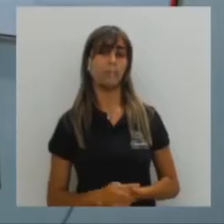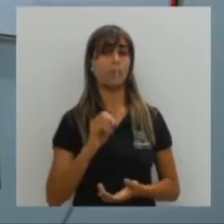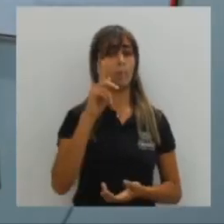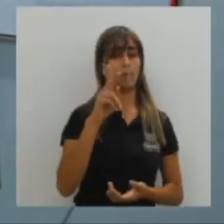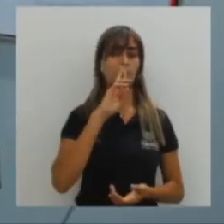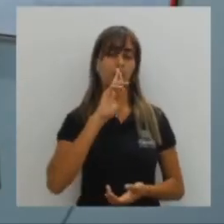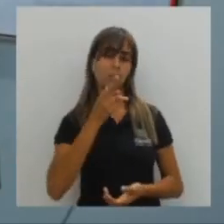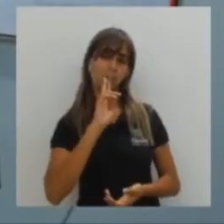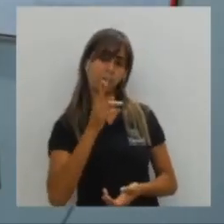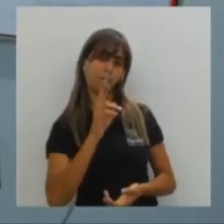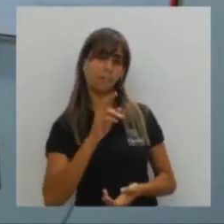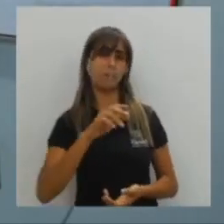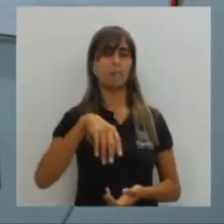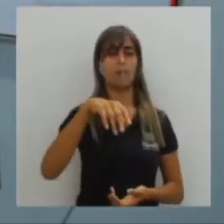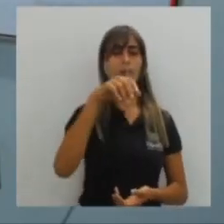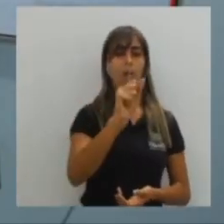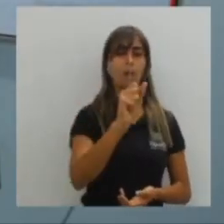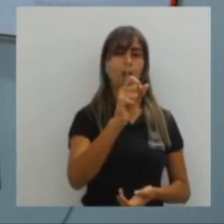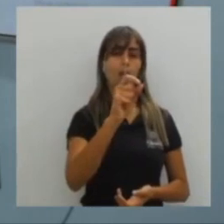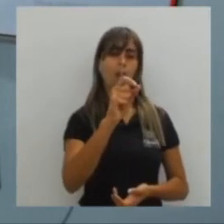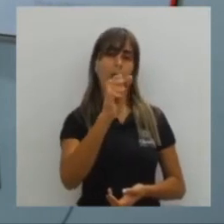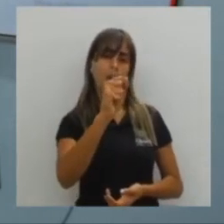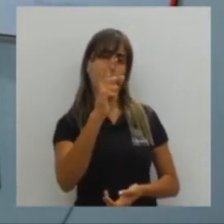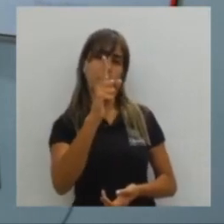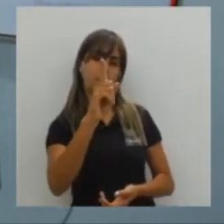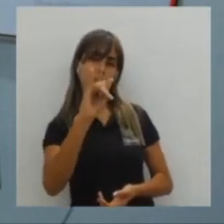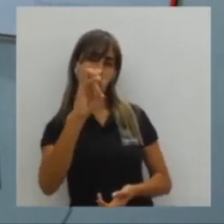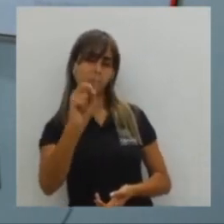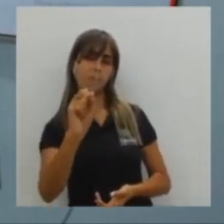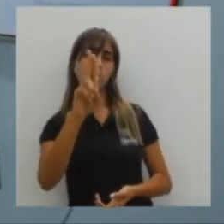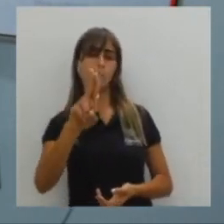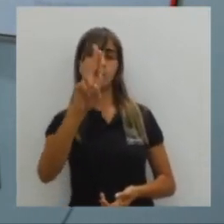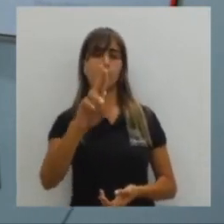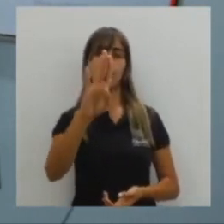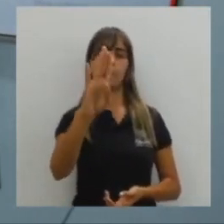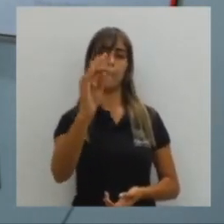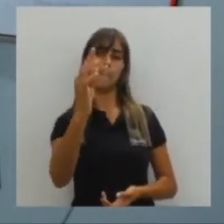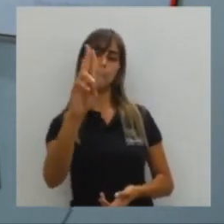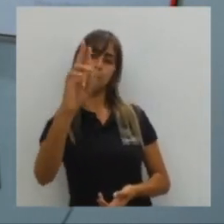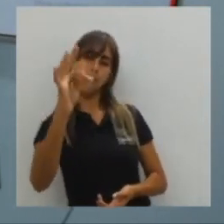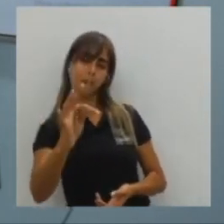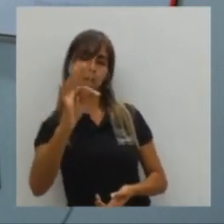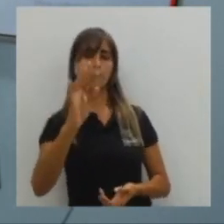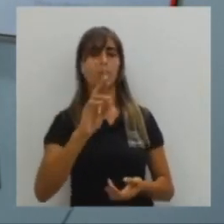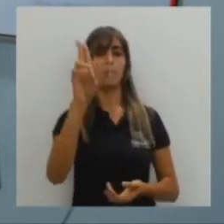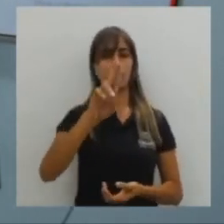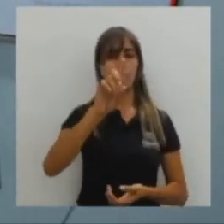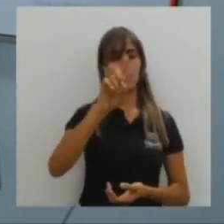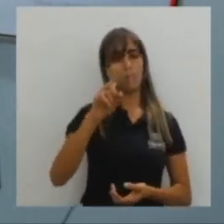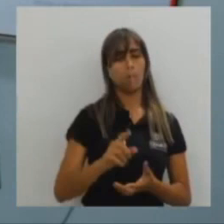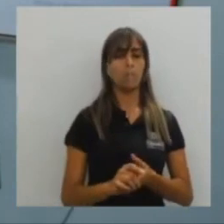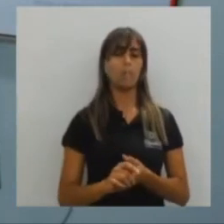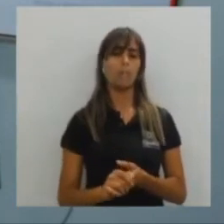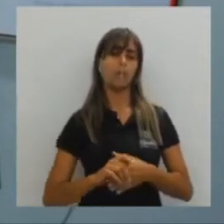Ok, a resposta ficaria I didn't buy, tá certo? Eu vou utilizar o verbo buy na forma original por ser uma negativa. E aí